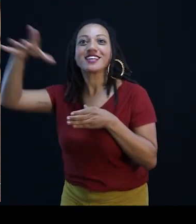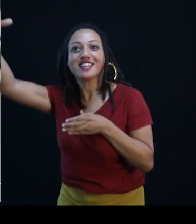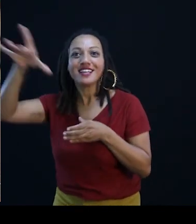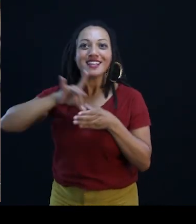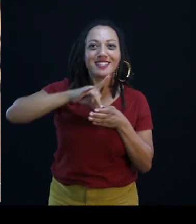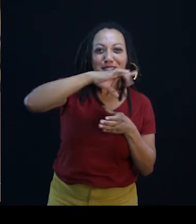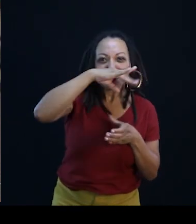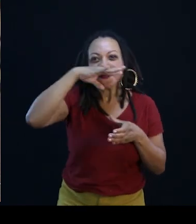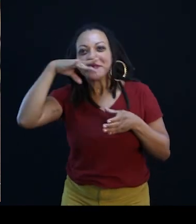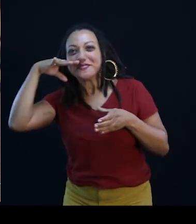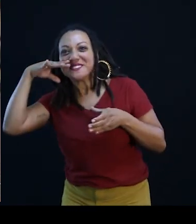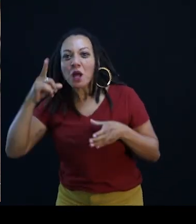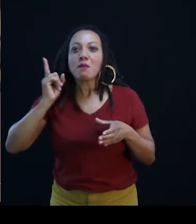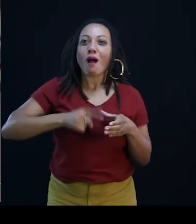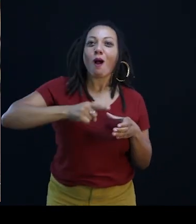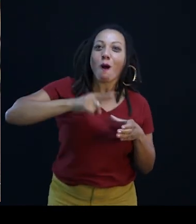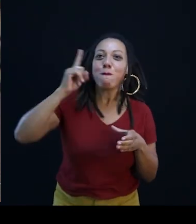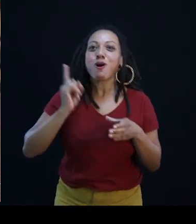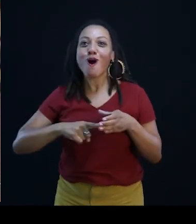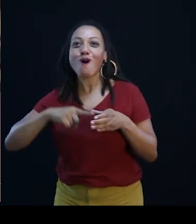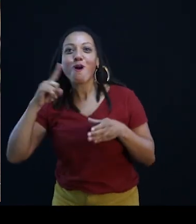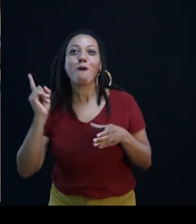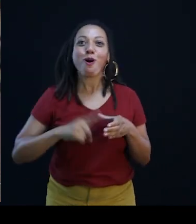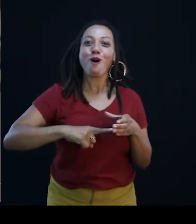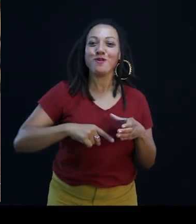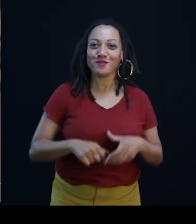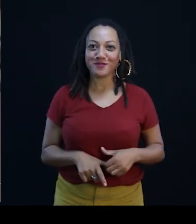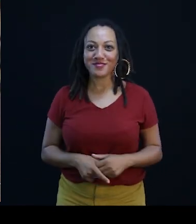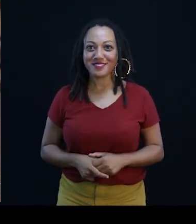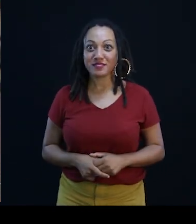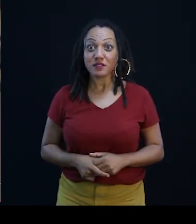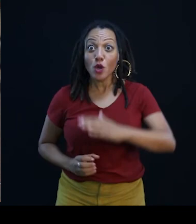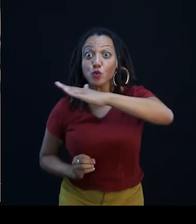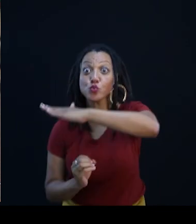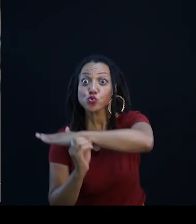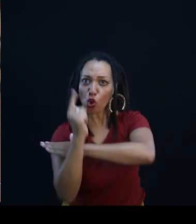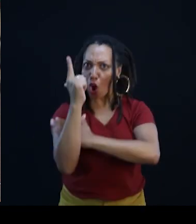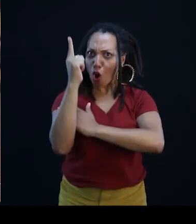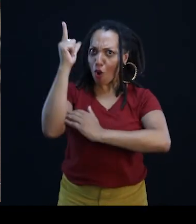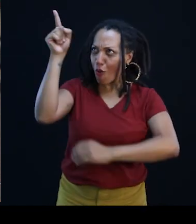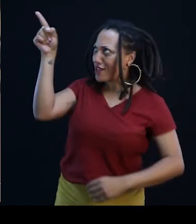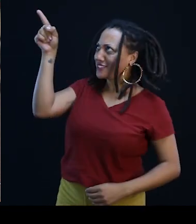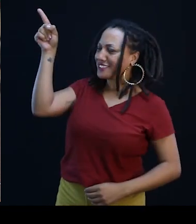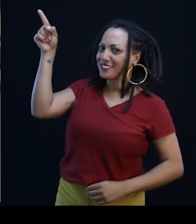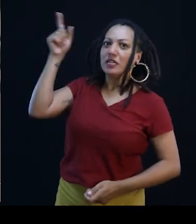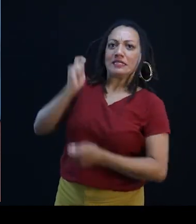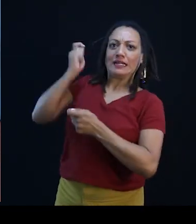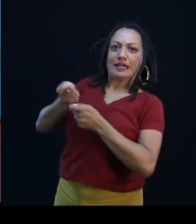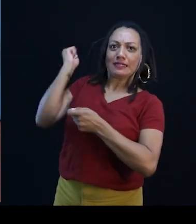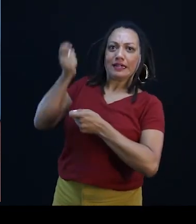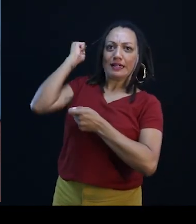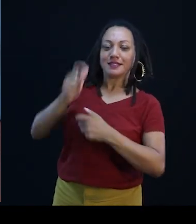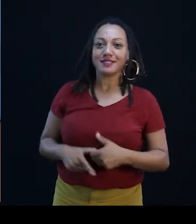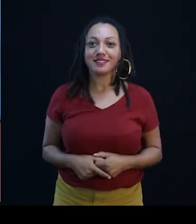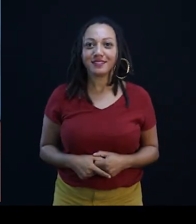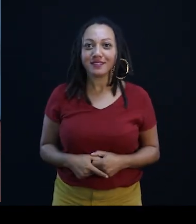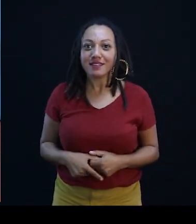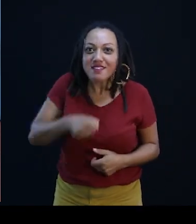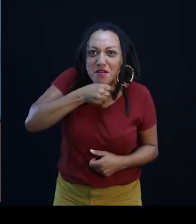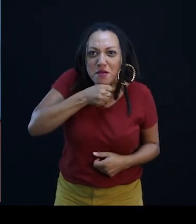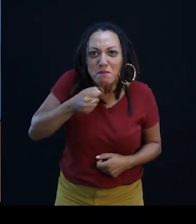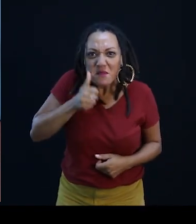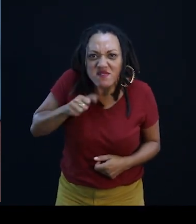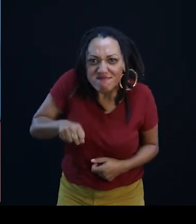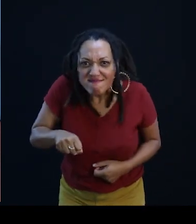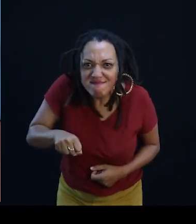recolhe, lavadeira. Quanto mais recolhe, mais cheira. E o sol vem nascendo ali. Eu